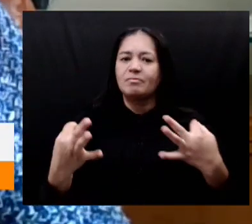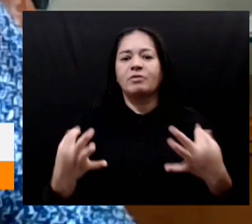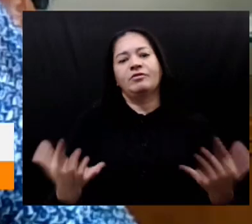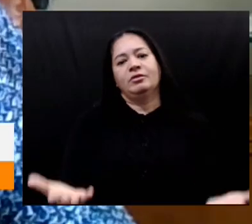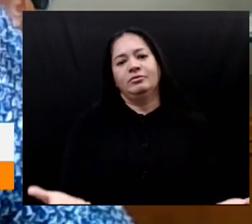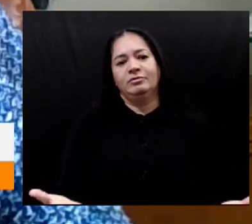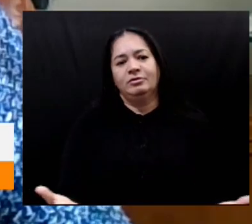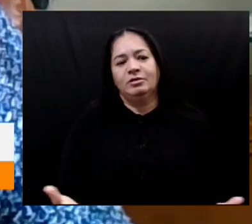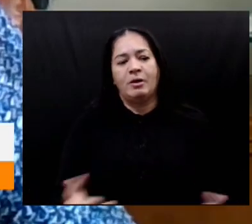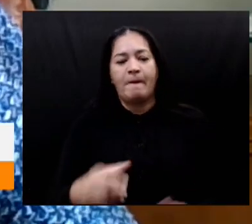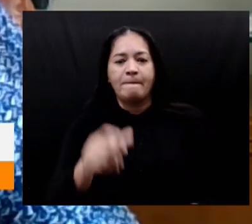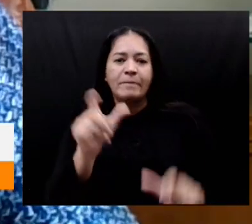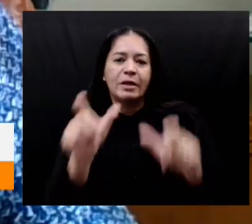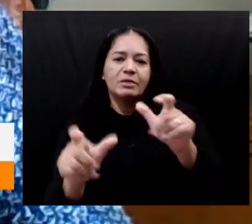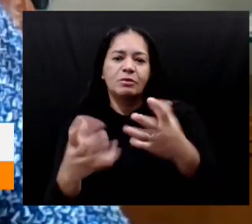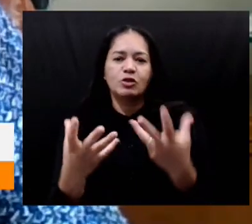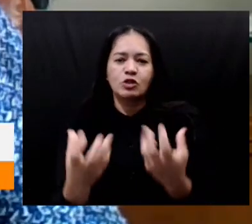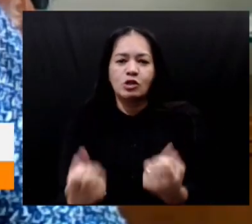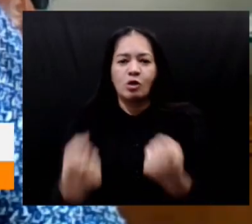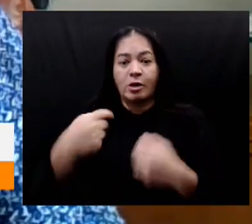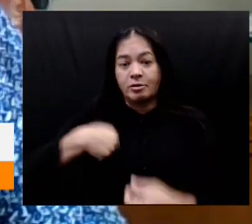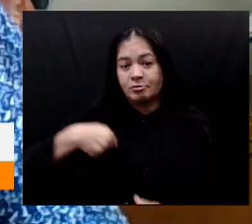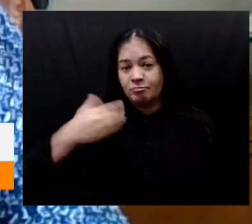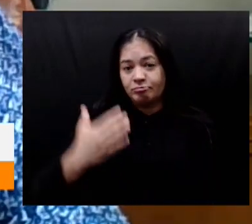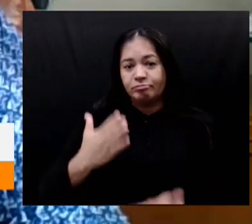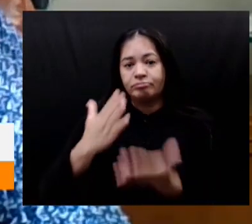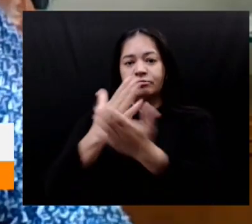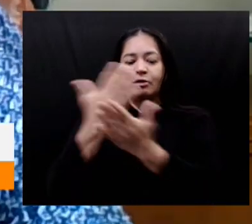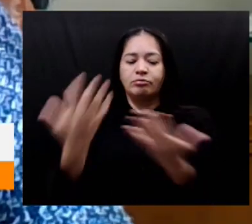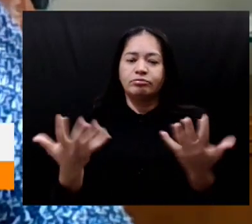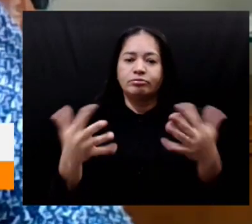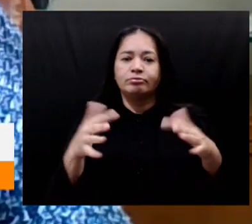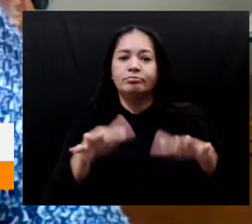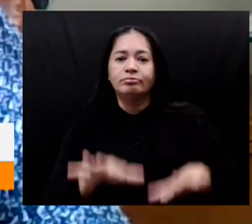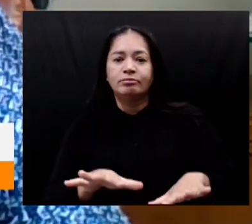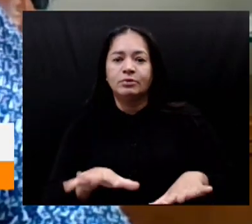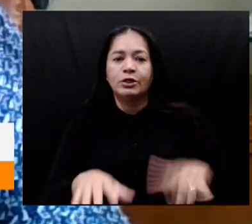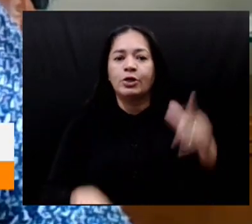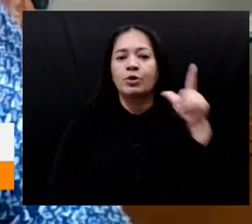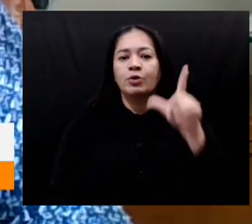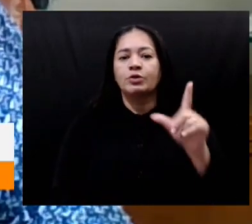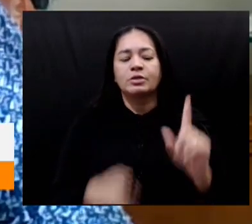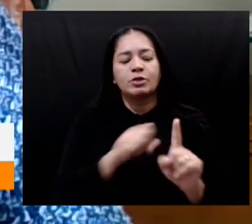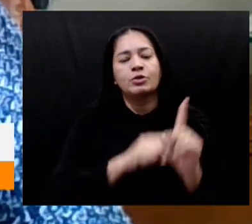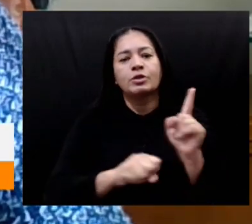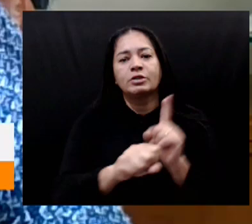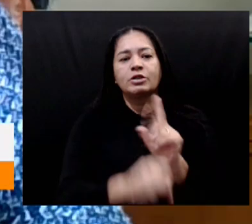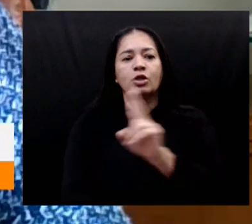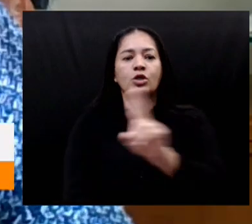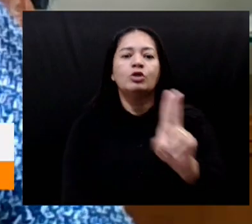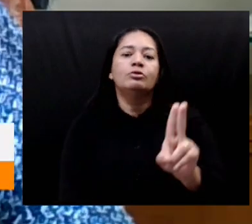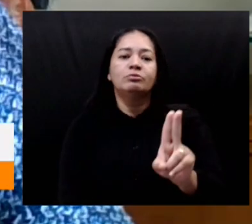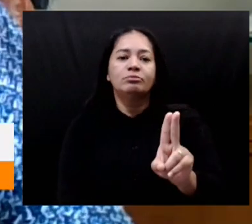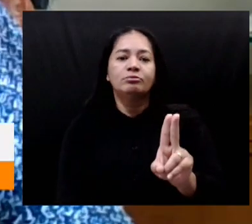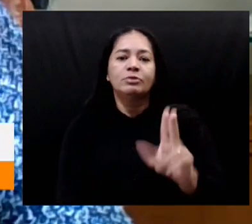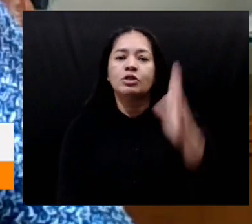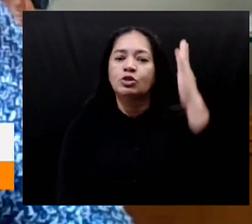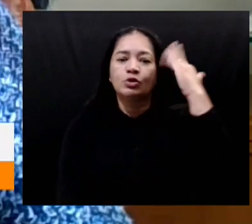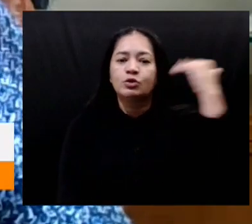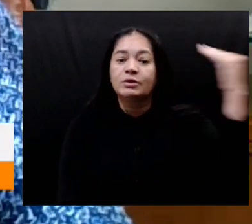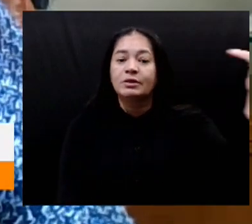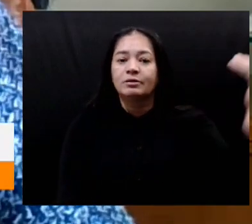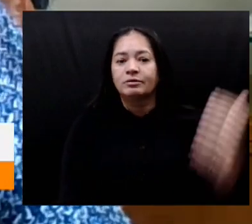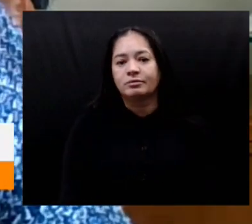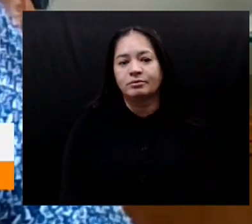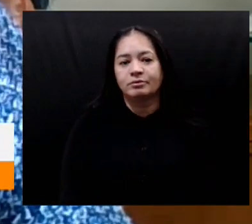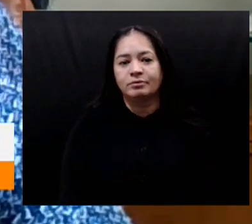ser aprovado, ser incluso e ter o que a nossa sociedade chama de sucesso, não é? E